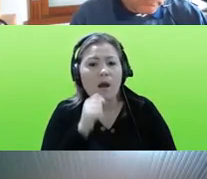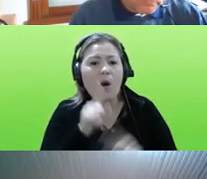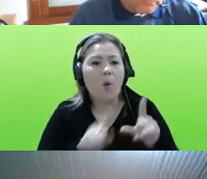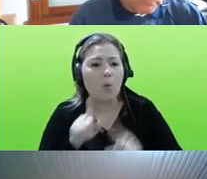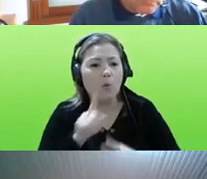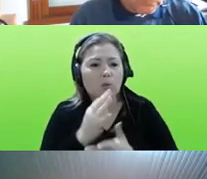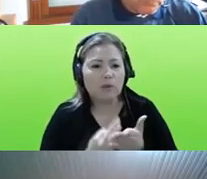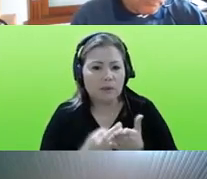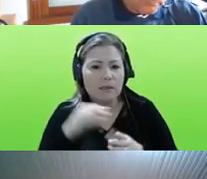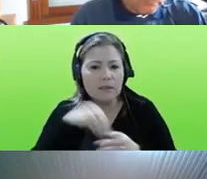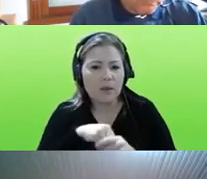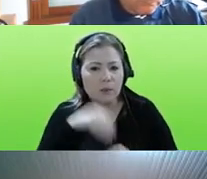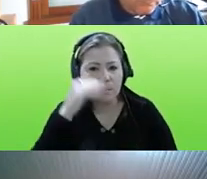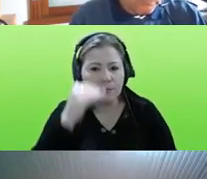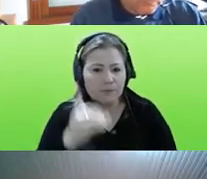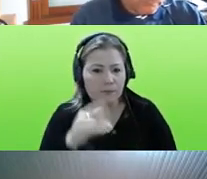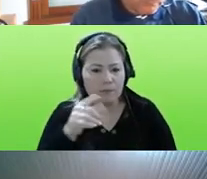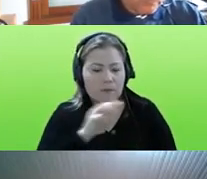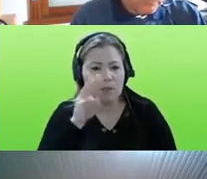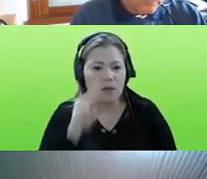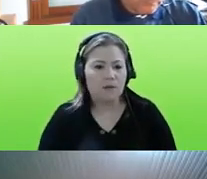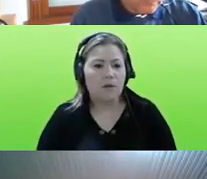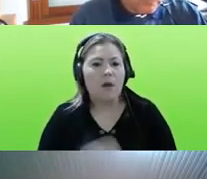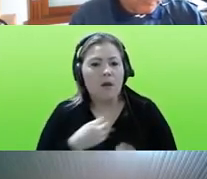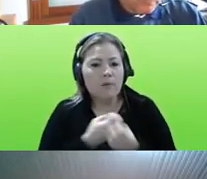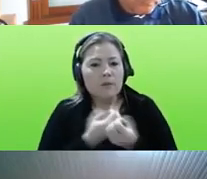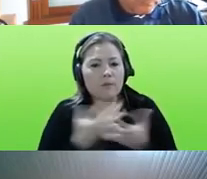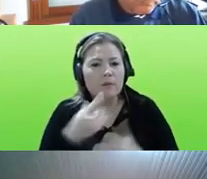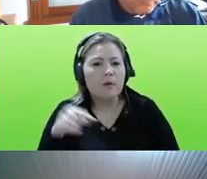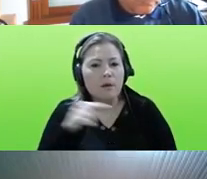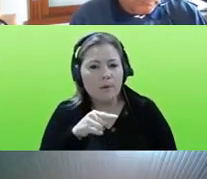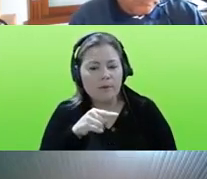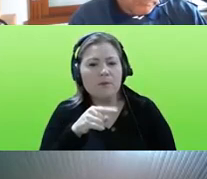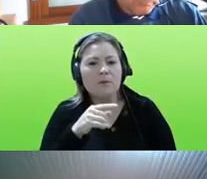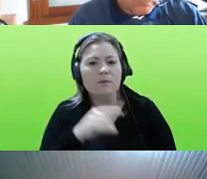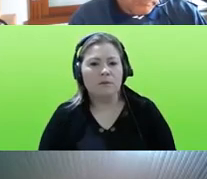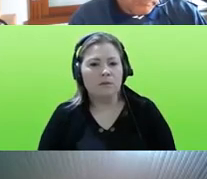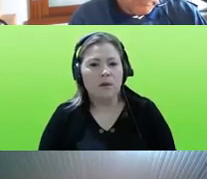aqui nesse site. Então, eu vou disponibilizar aqui nesse site